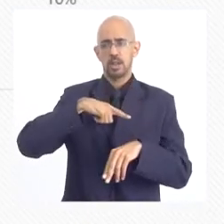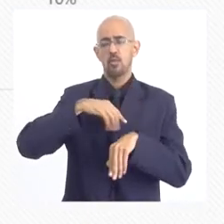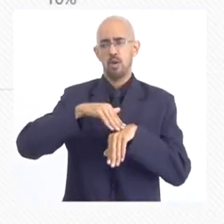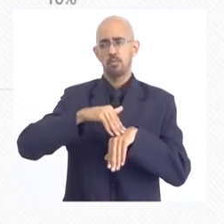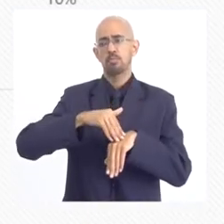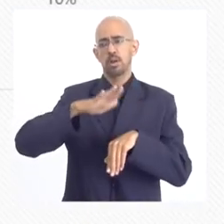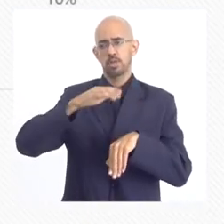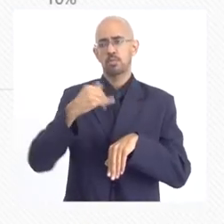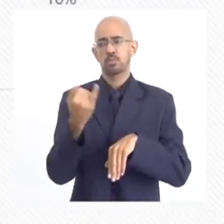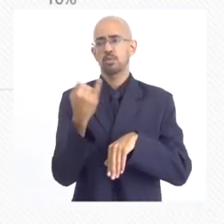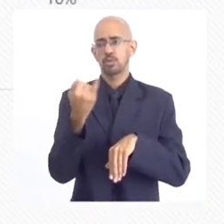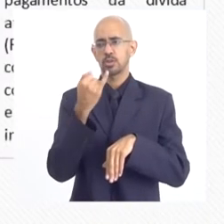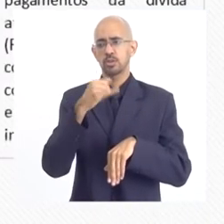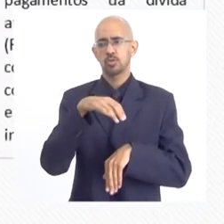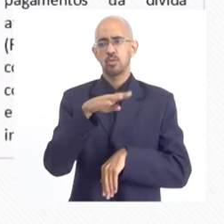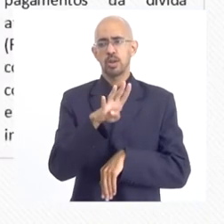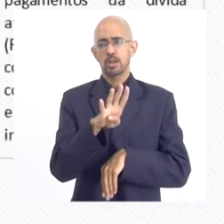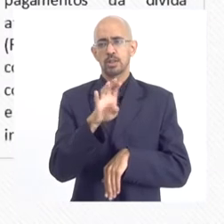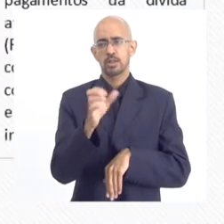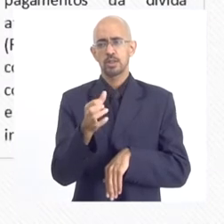Chega a 46%.